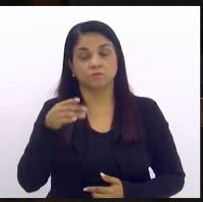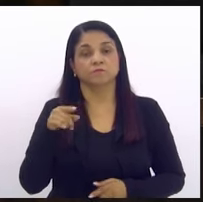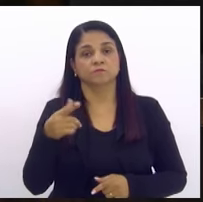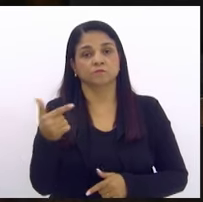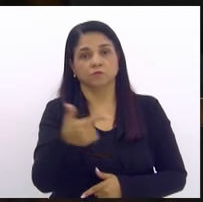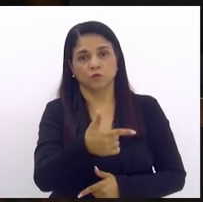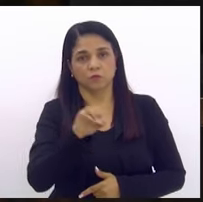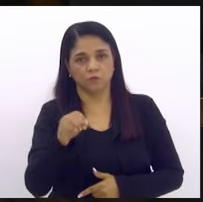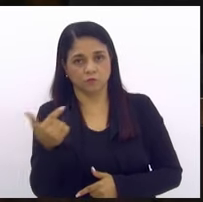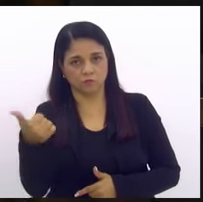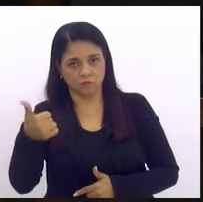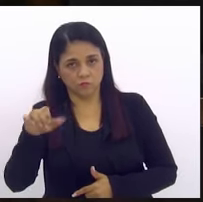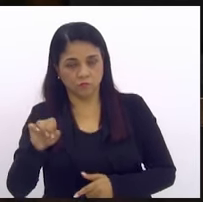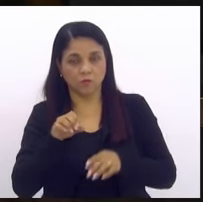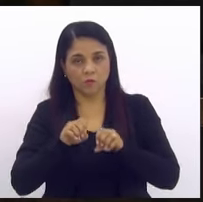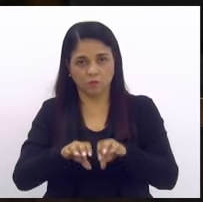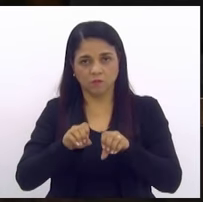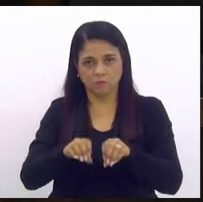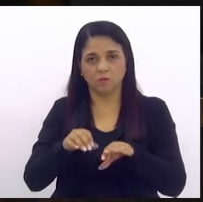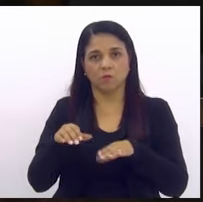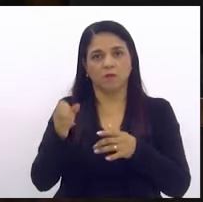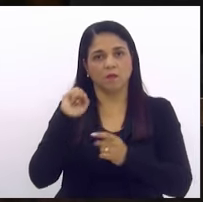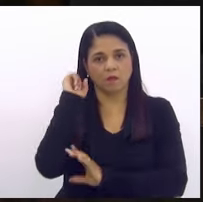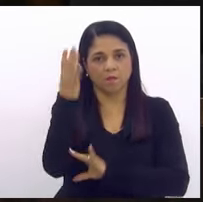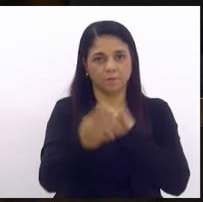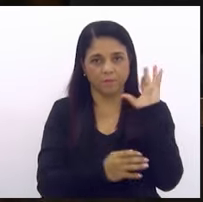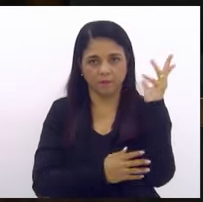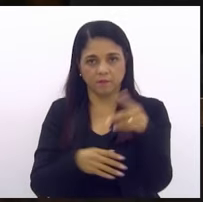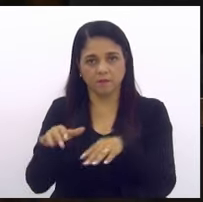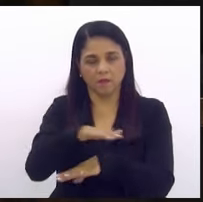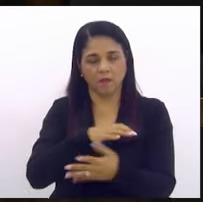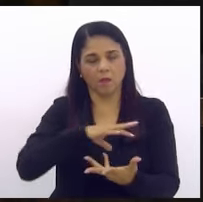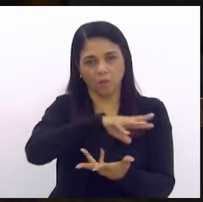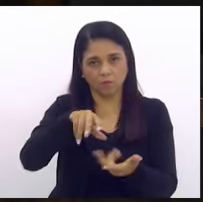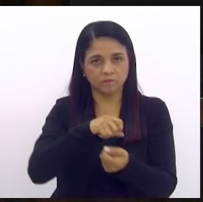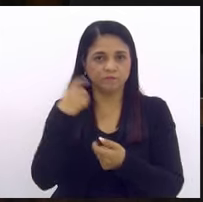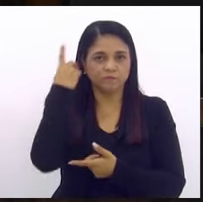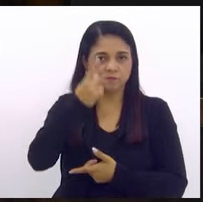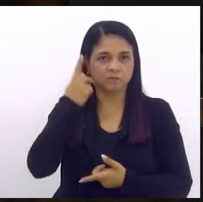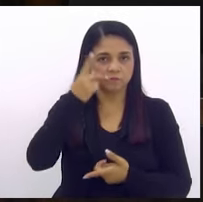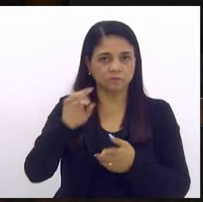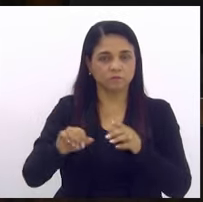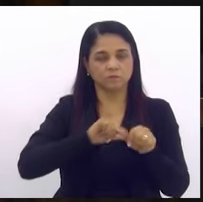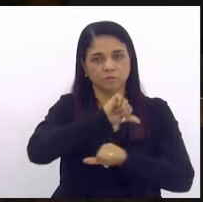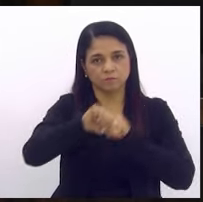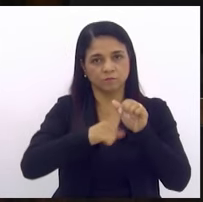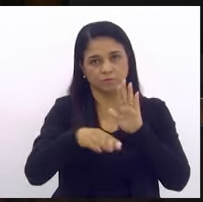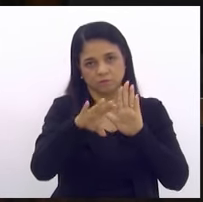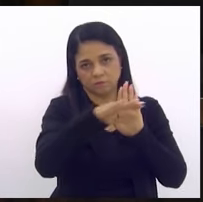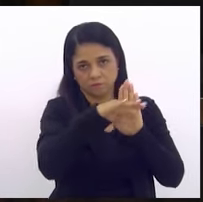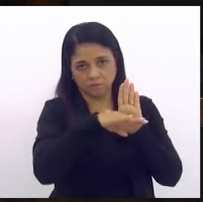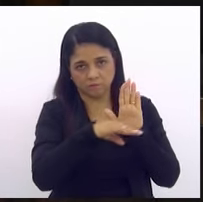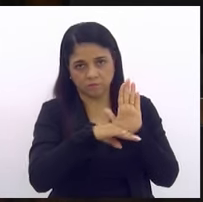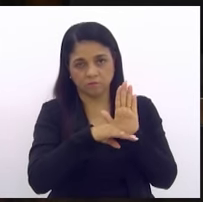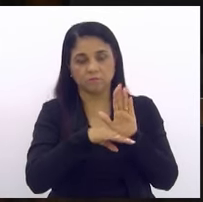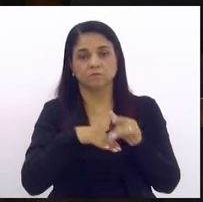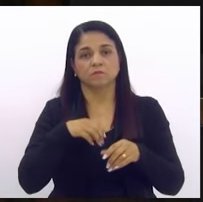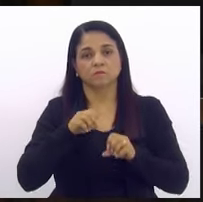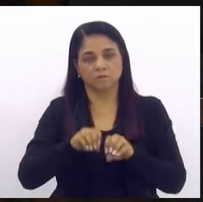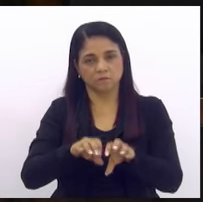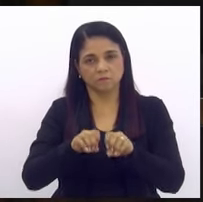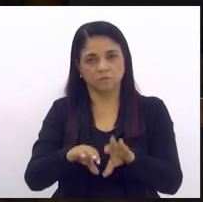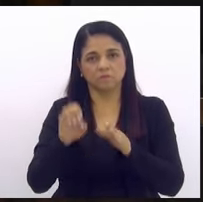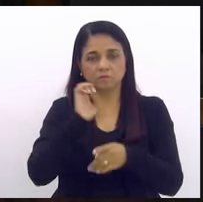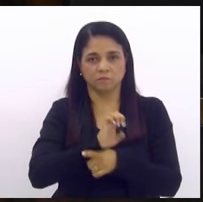dispõe sobre a educação ambiental, institui a política estadual de educação ambiental e cria o programa estadual de educação